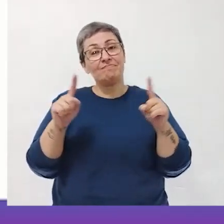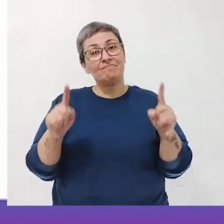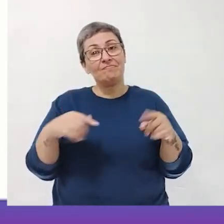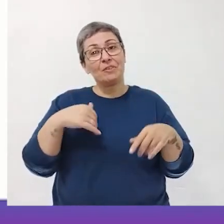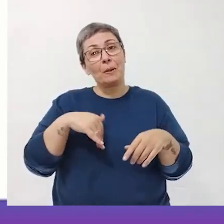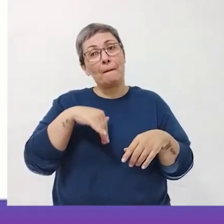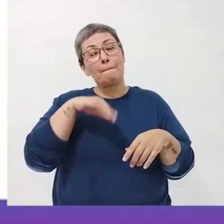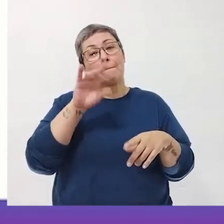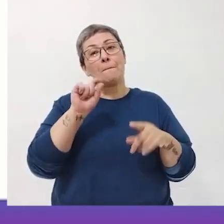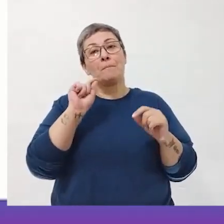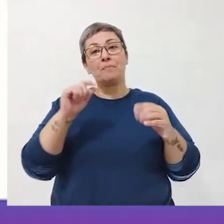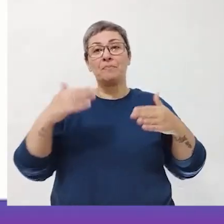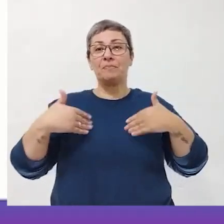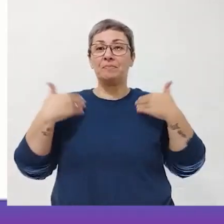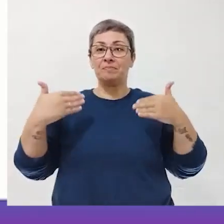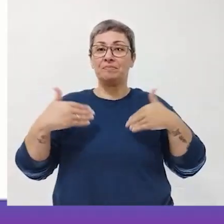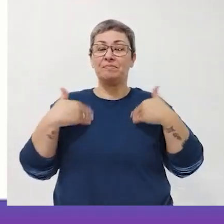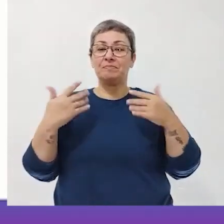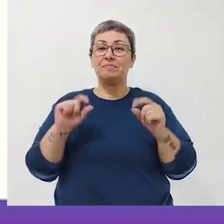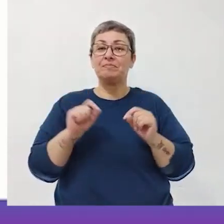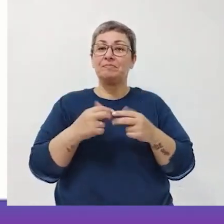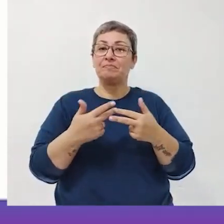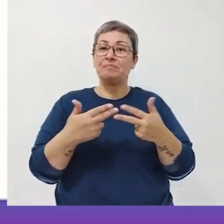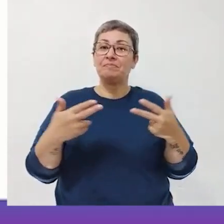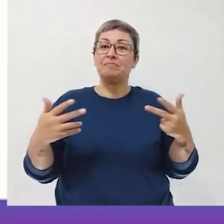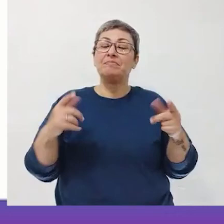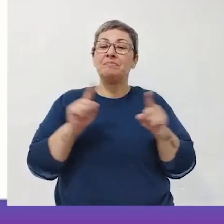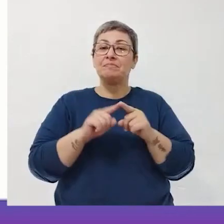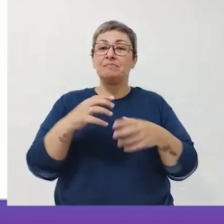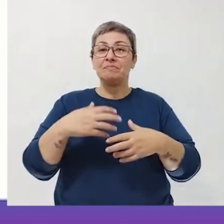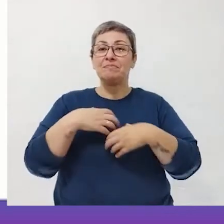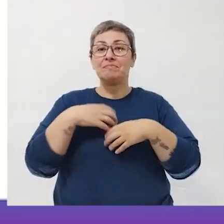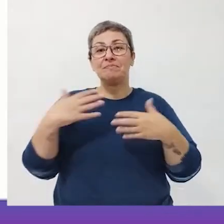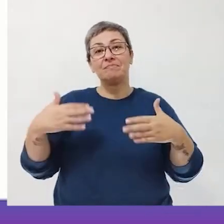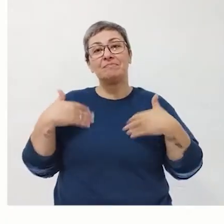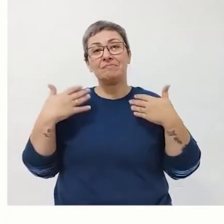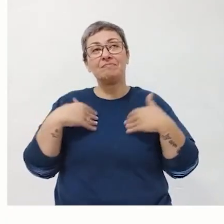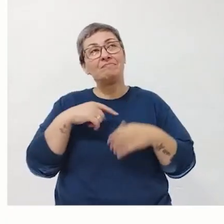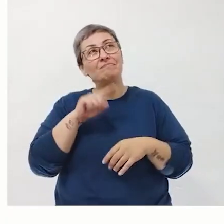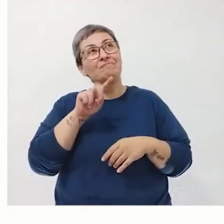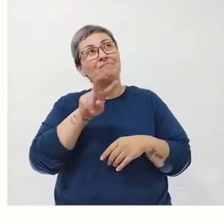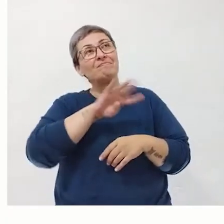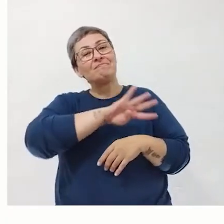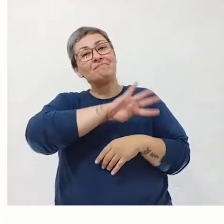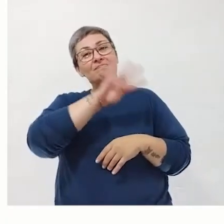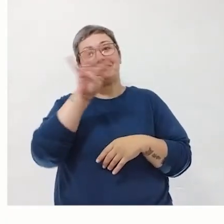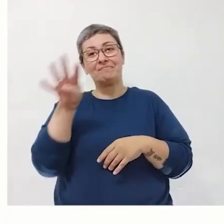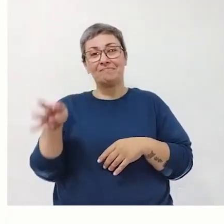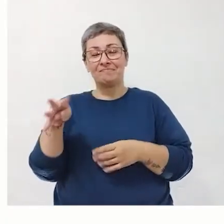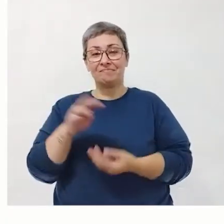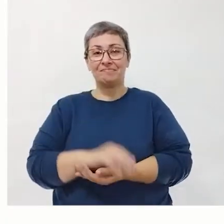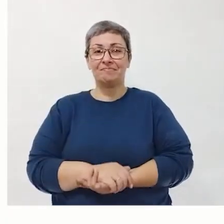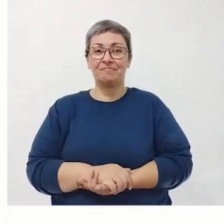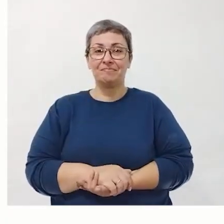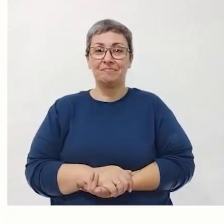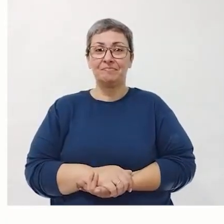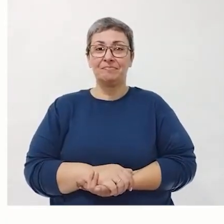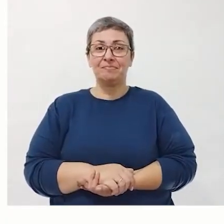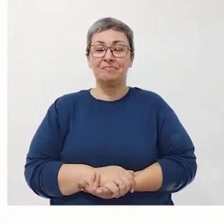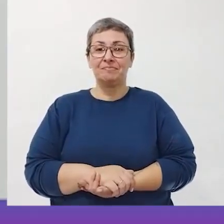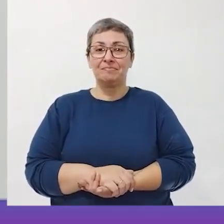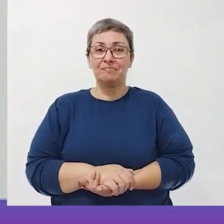mais citado foi a alegria. Muitos disseram sentir alegria ao olhar para o arco-íris.